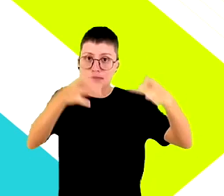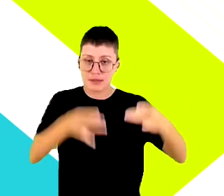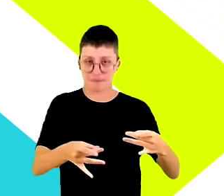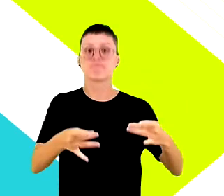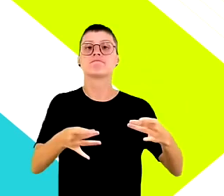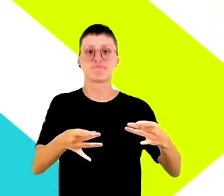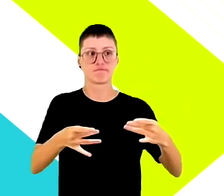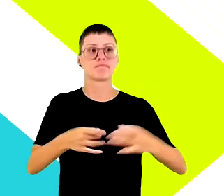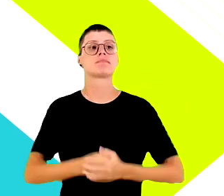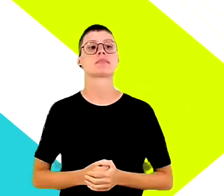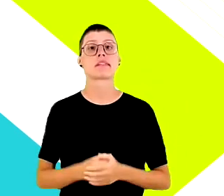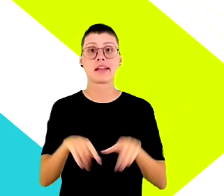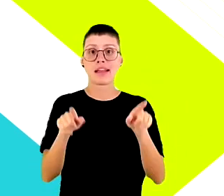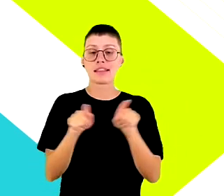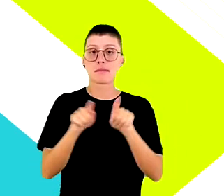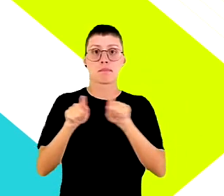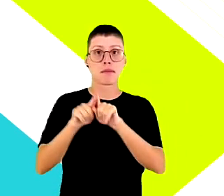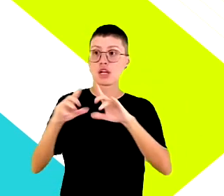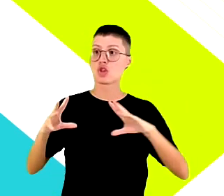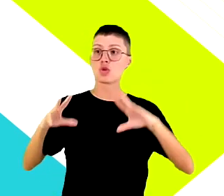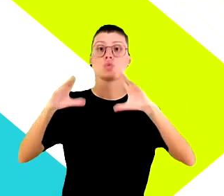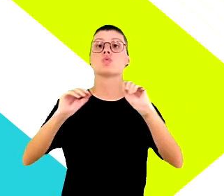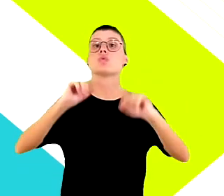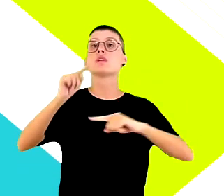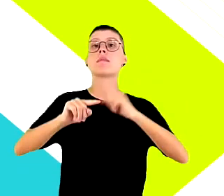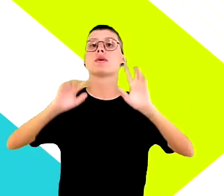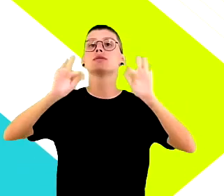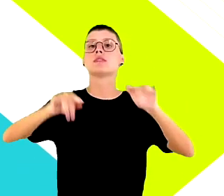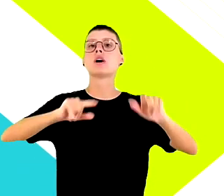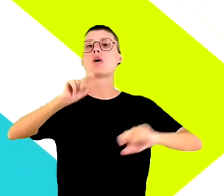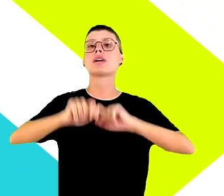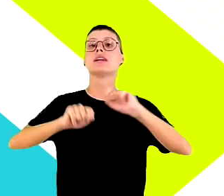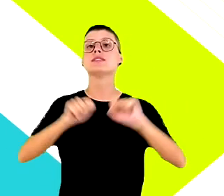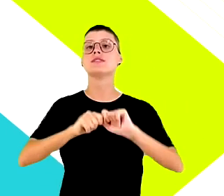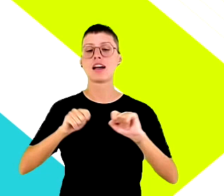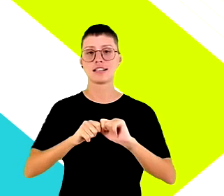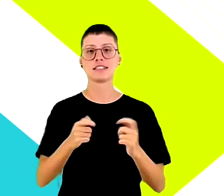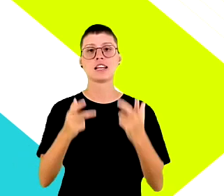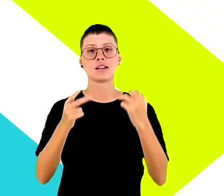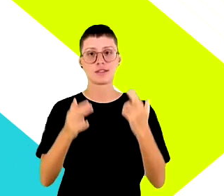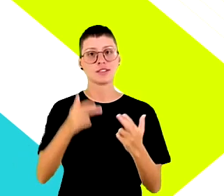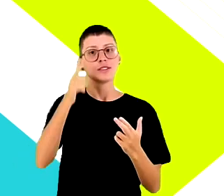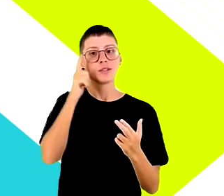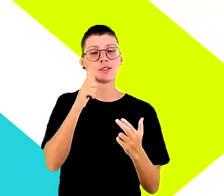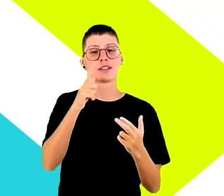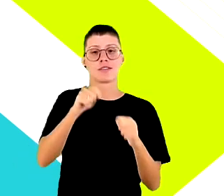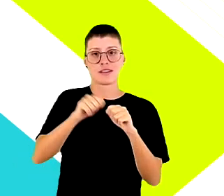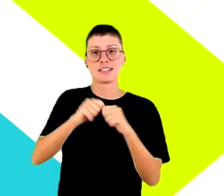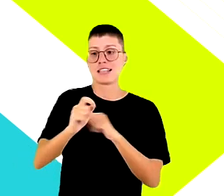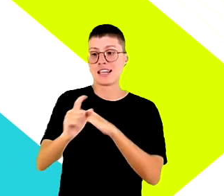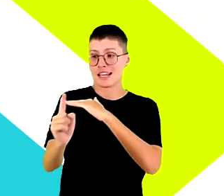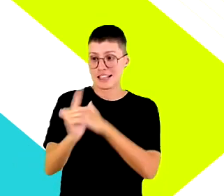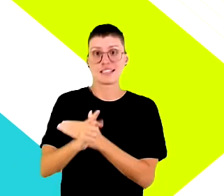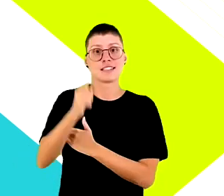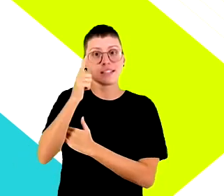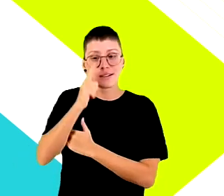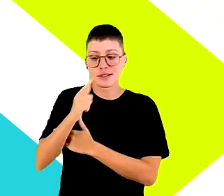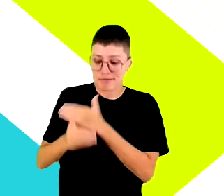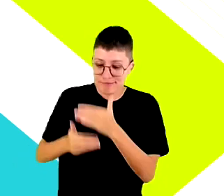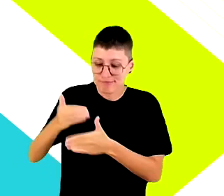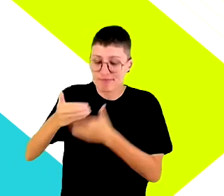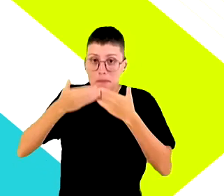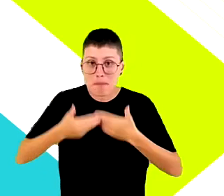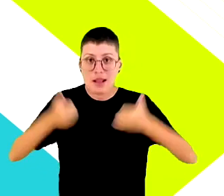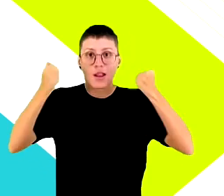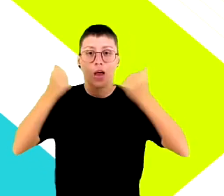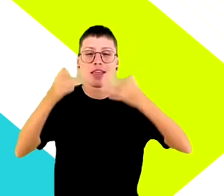E aí, tudo isso, no final do dia, a gente consegue fazer com que os nossos clientes gerenciem a operação de uma forma mais eficiente, a partir do